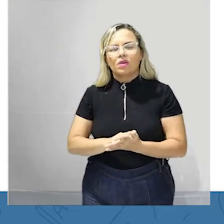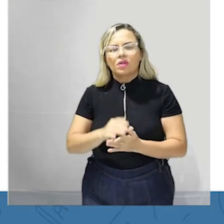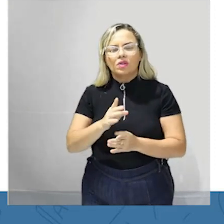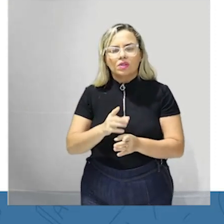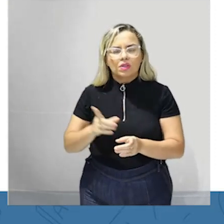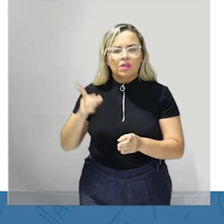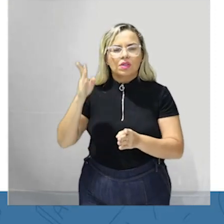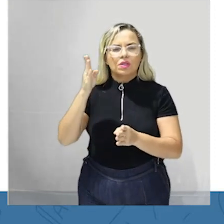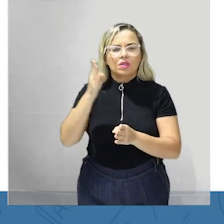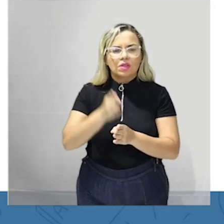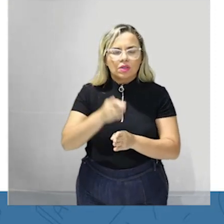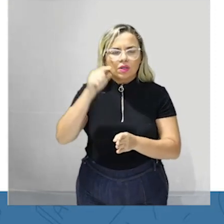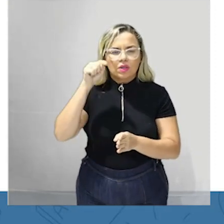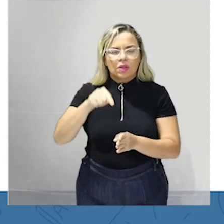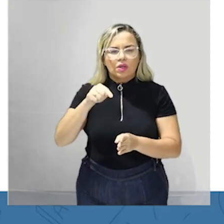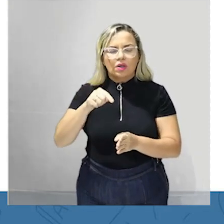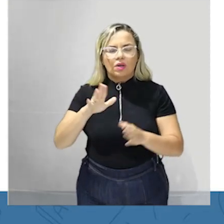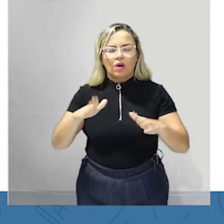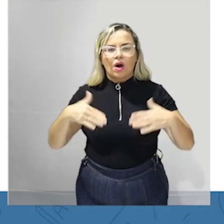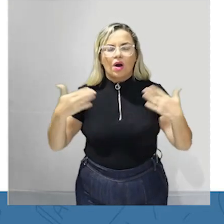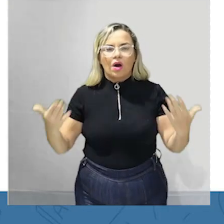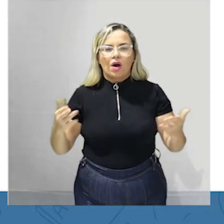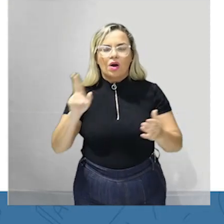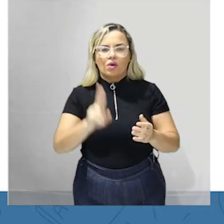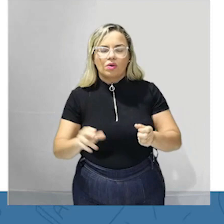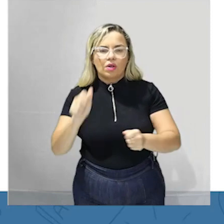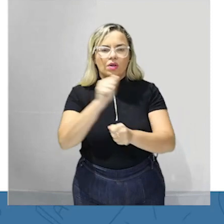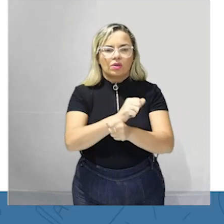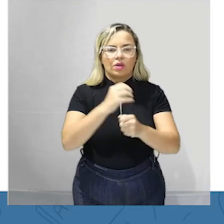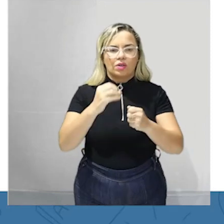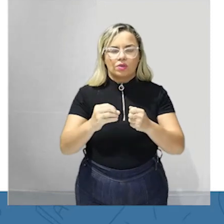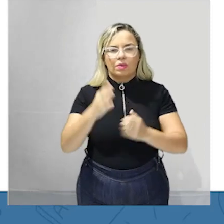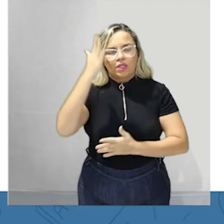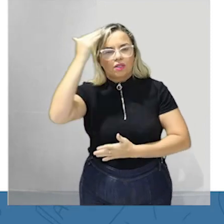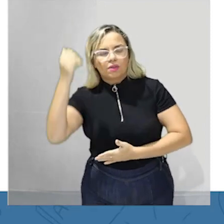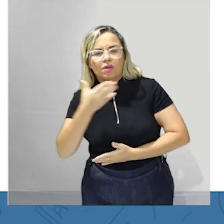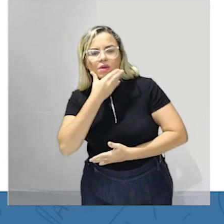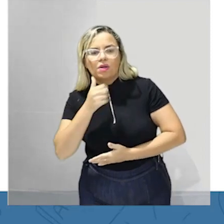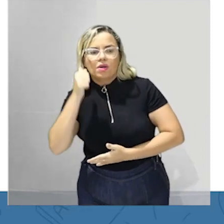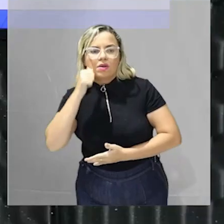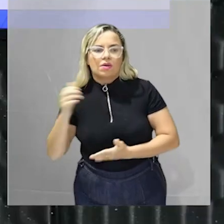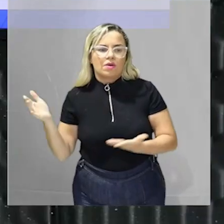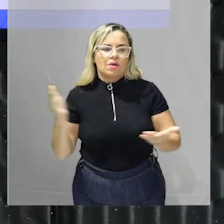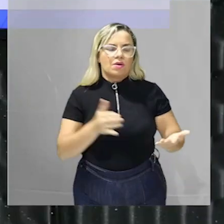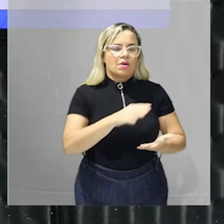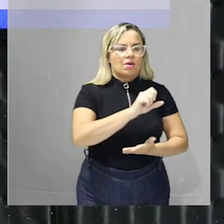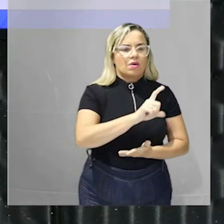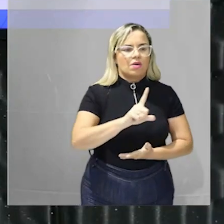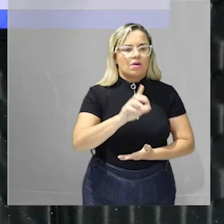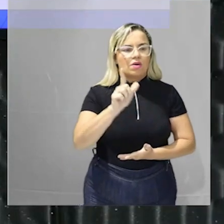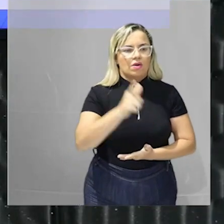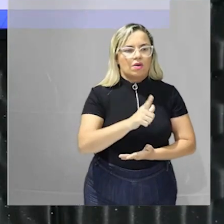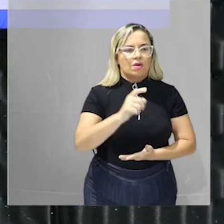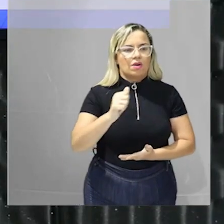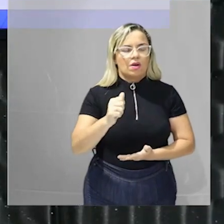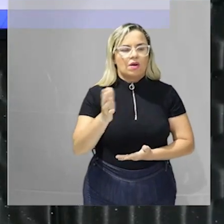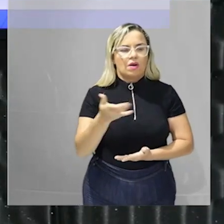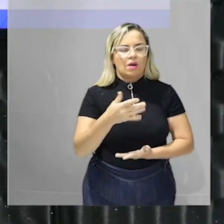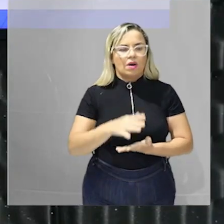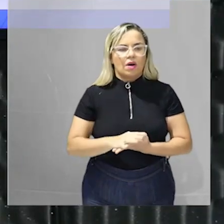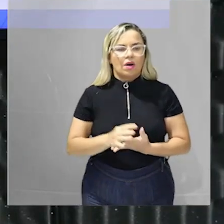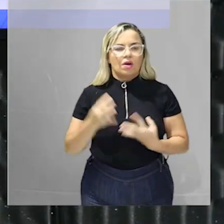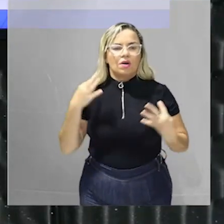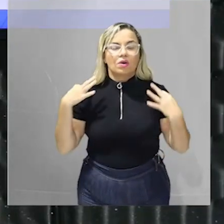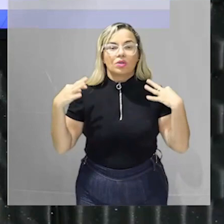vou usar na frente, el ou la. La turista ou el turista, eu estou me referindo a